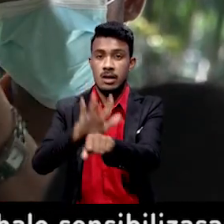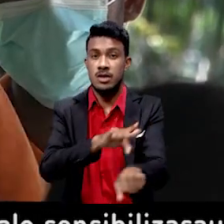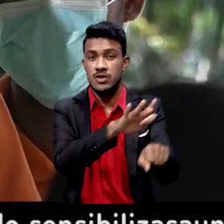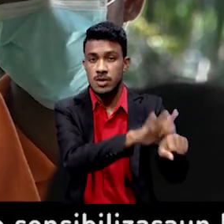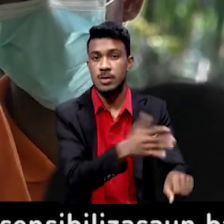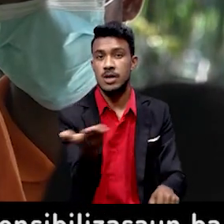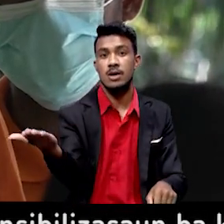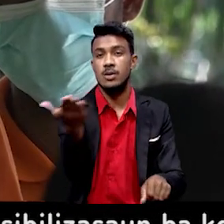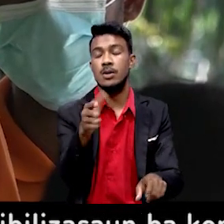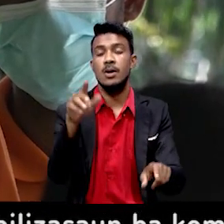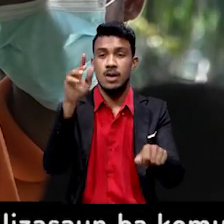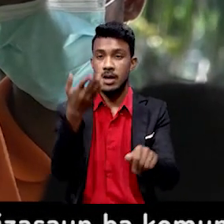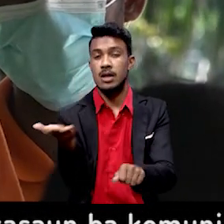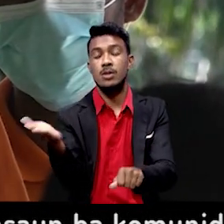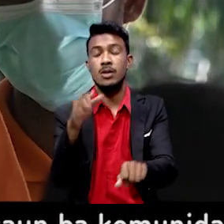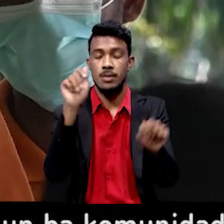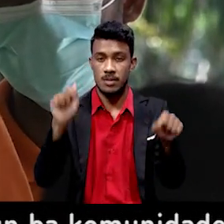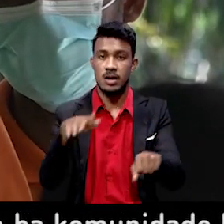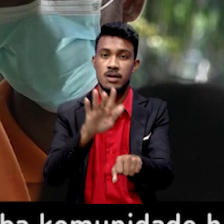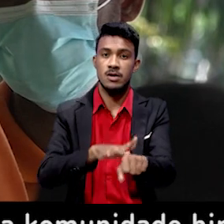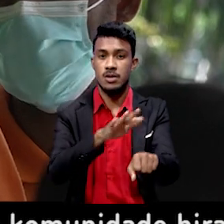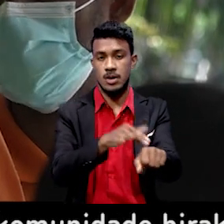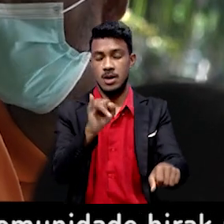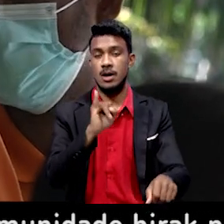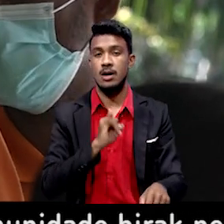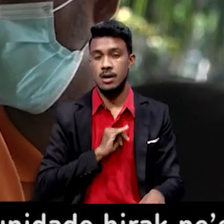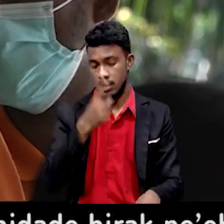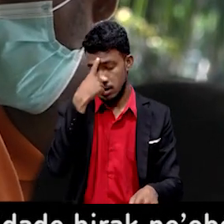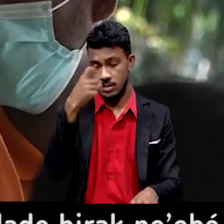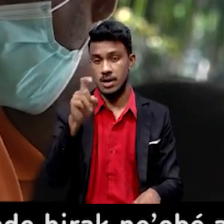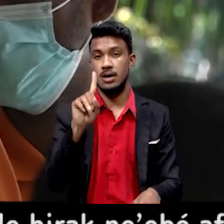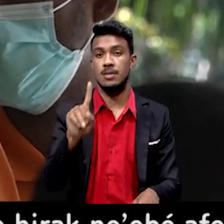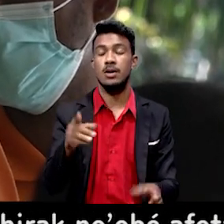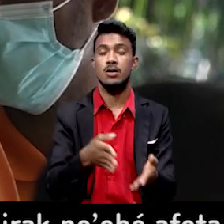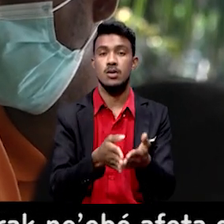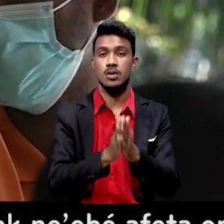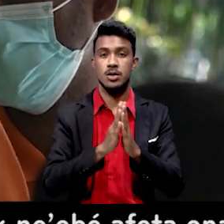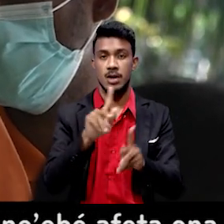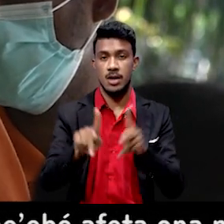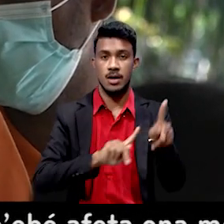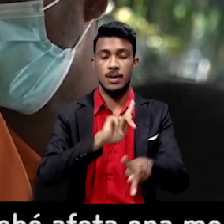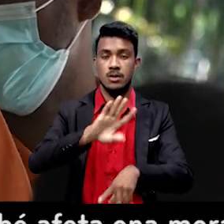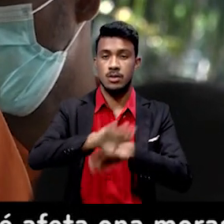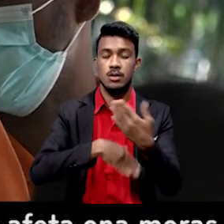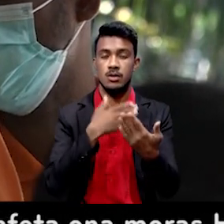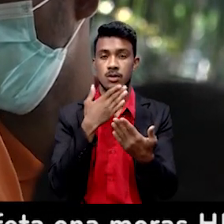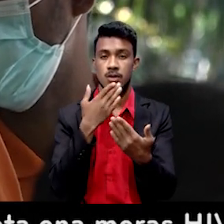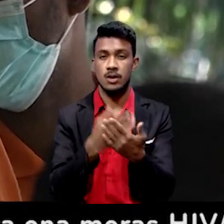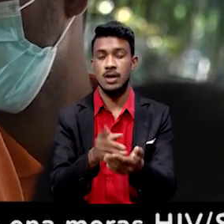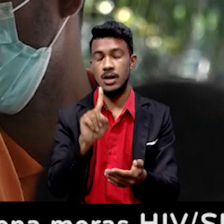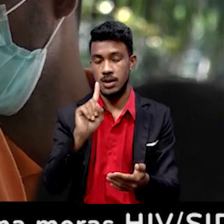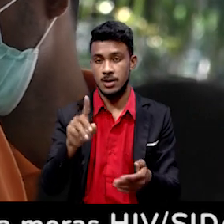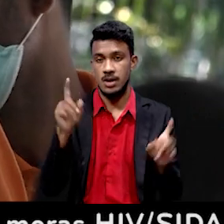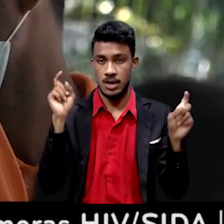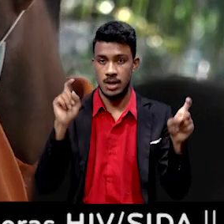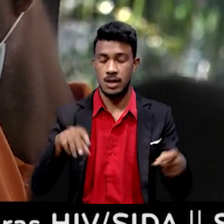itabó temos bele transmitir para há. Então também de nem marca a tu husu para maluxira, cada que de nem marca tem que